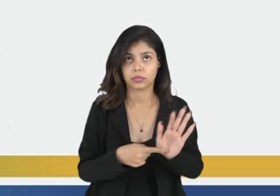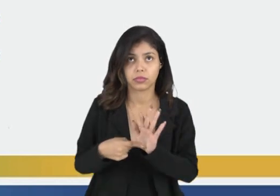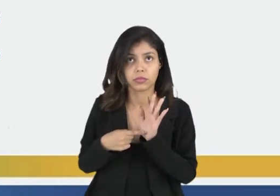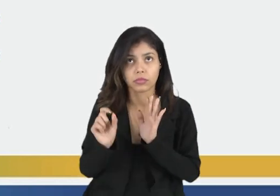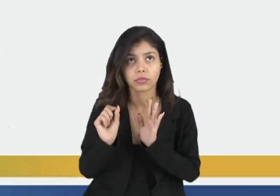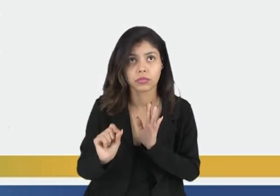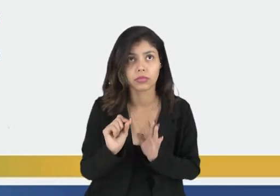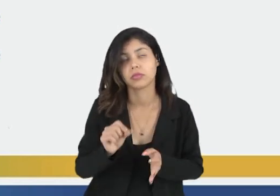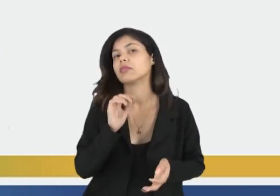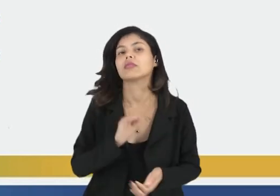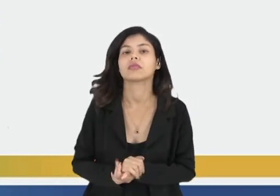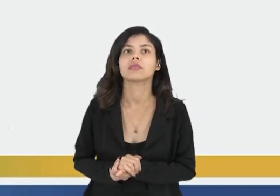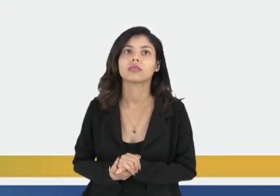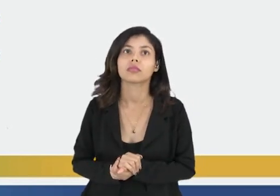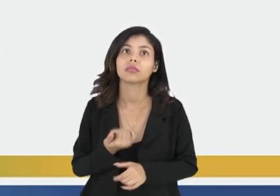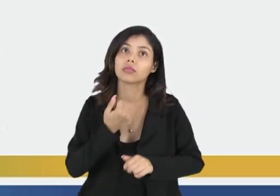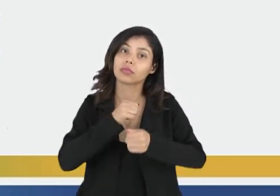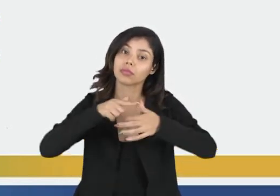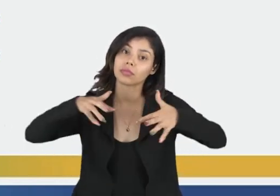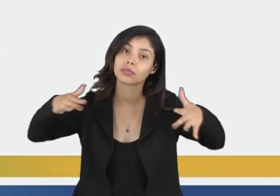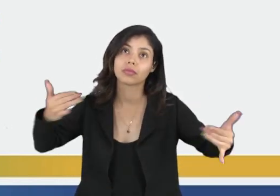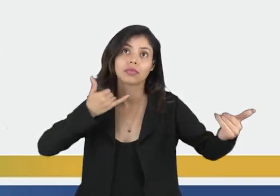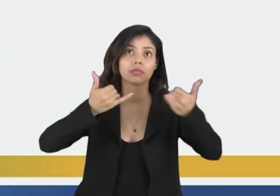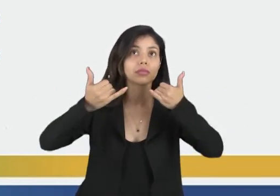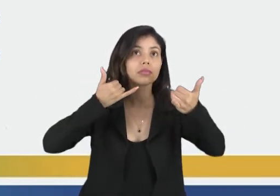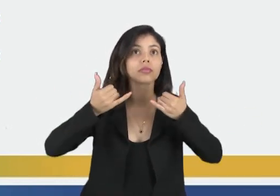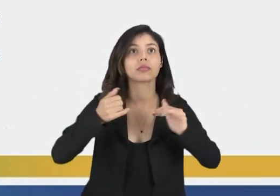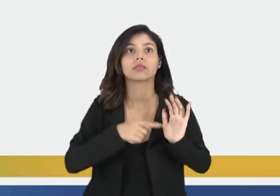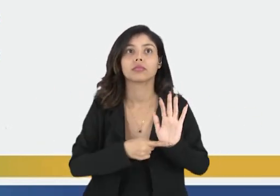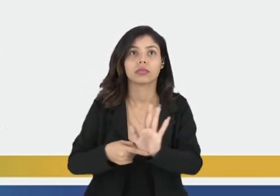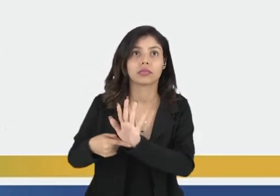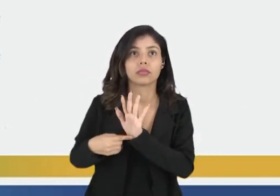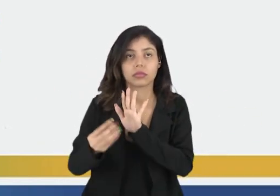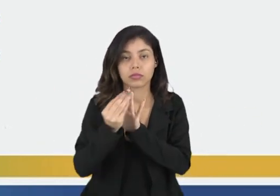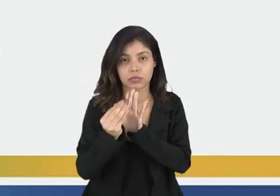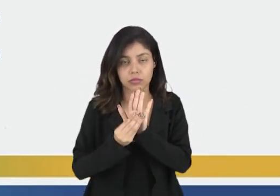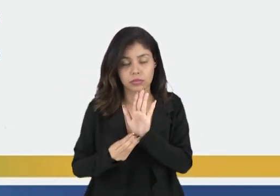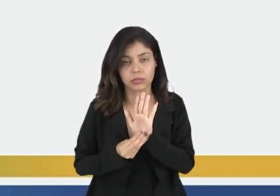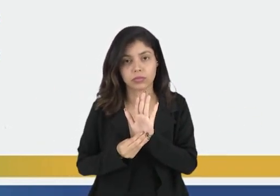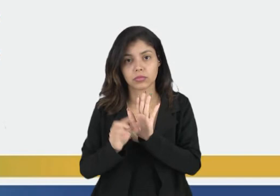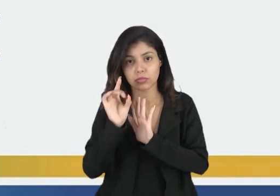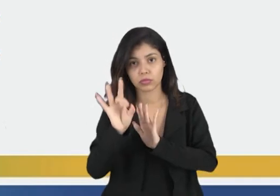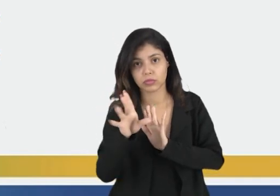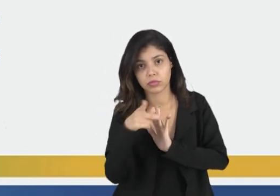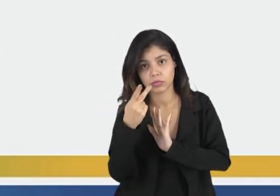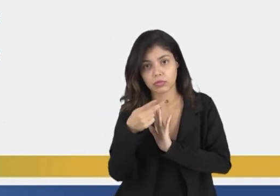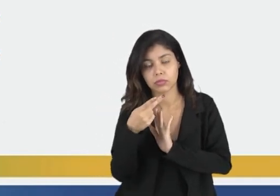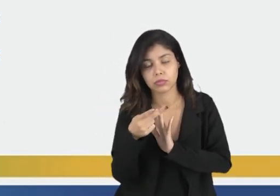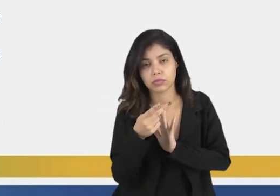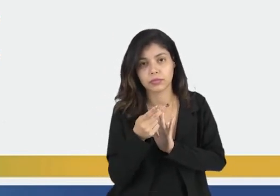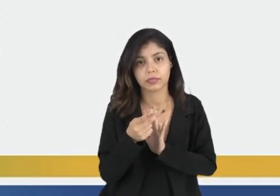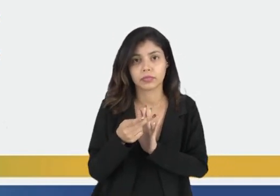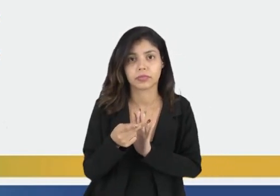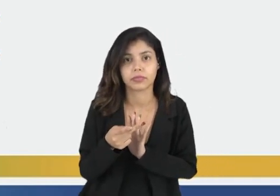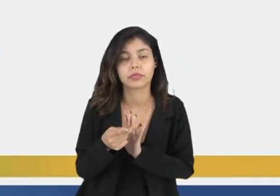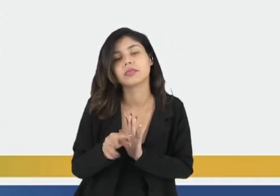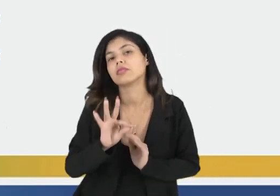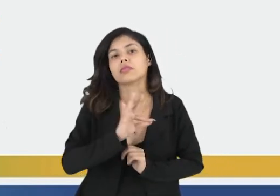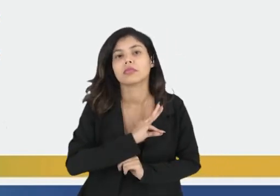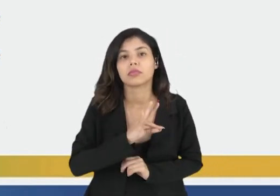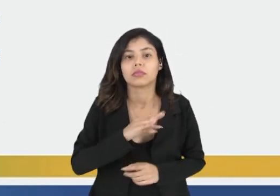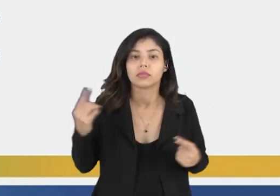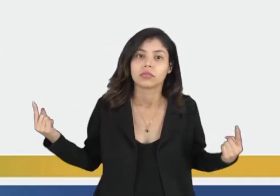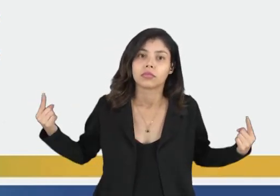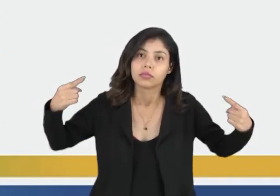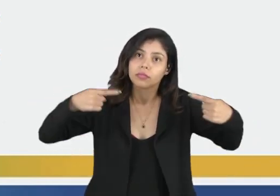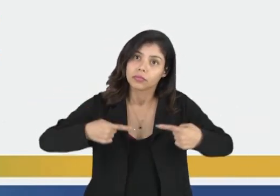mostra que o objetivo é ampliar as informações, né? Não só falando que a polícia foi um